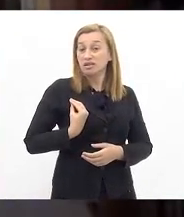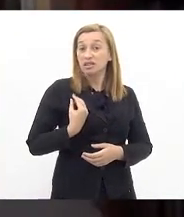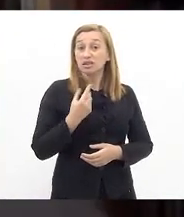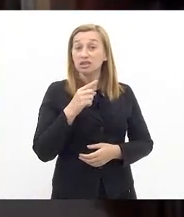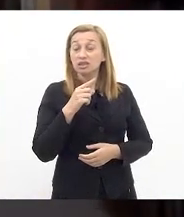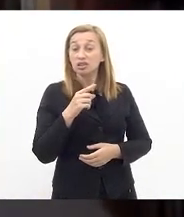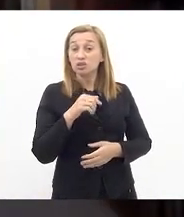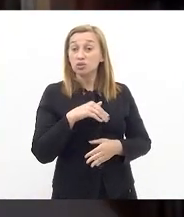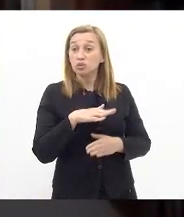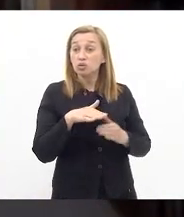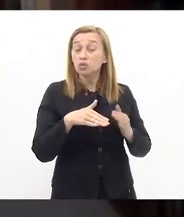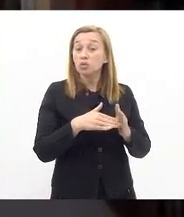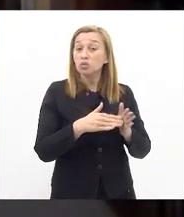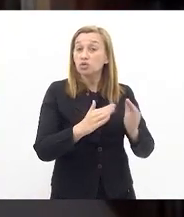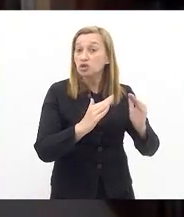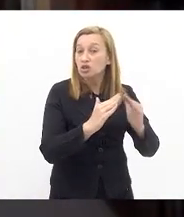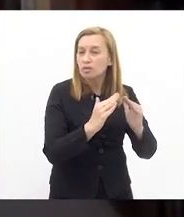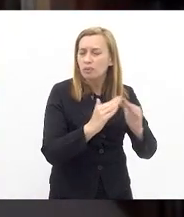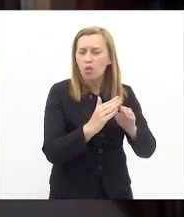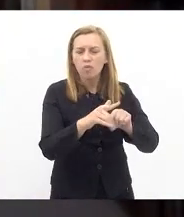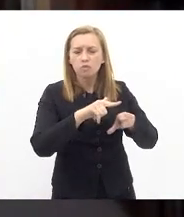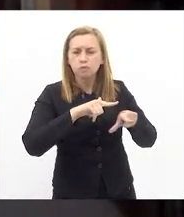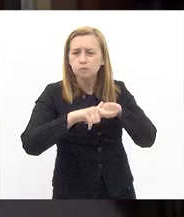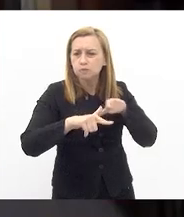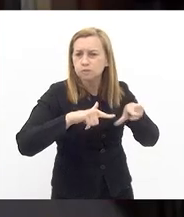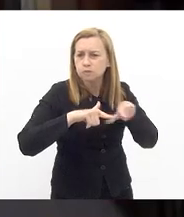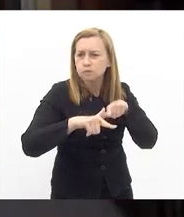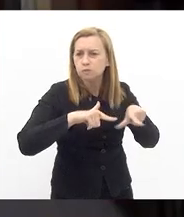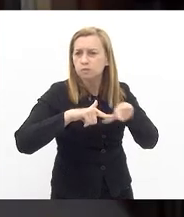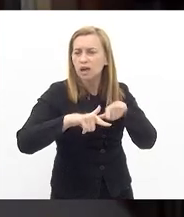daqueles que moram, trabalham,